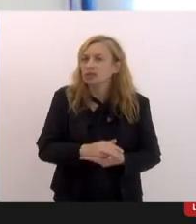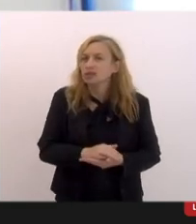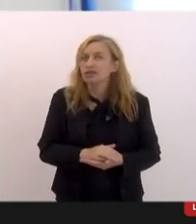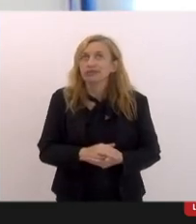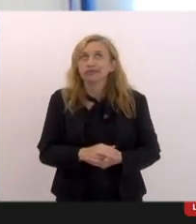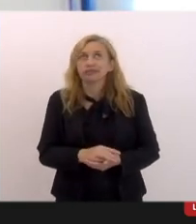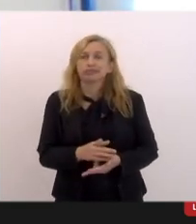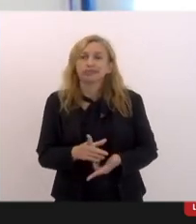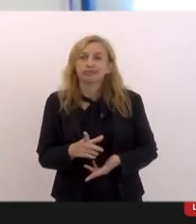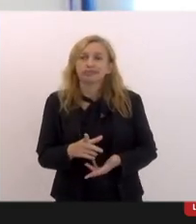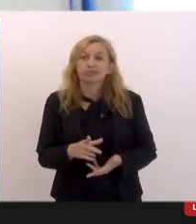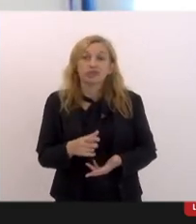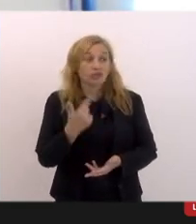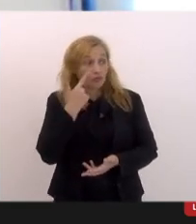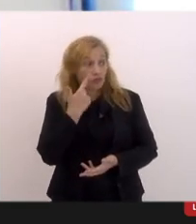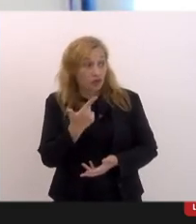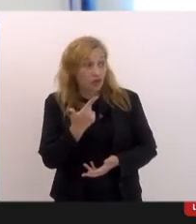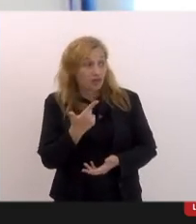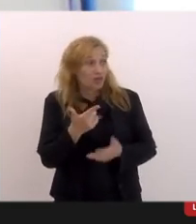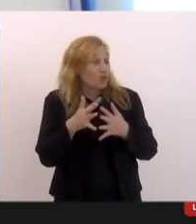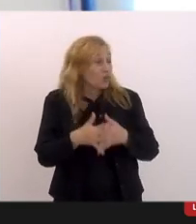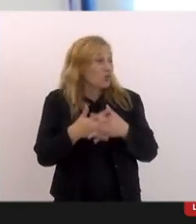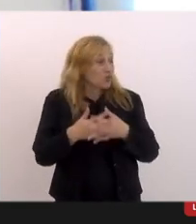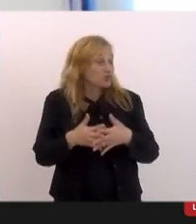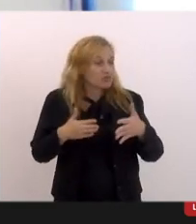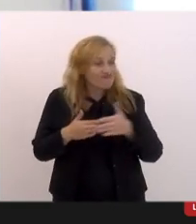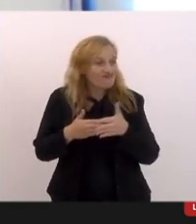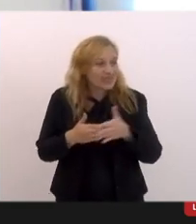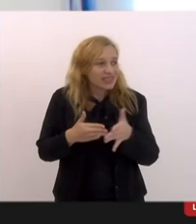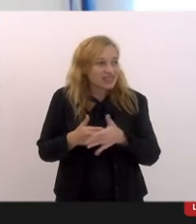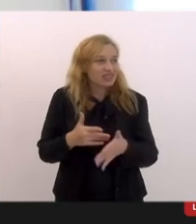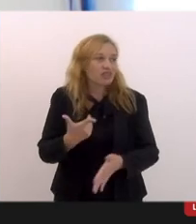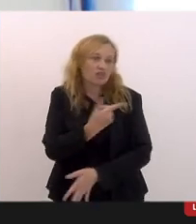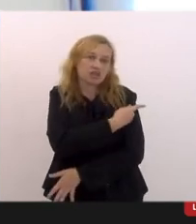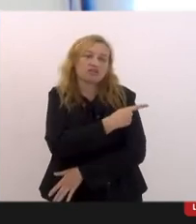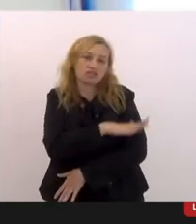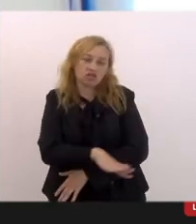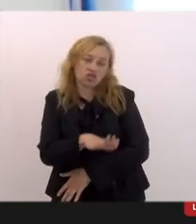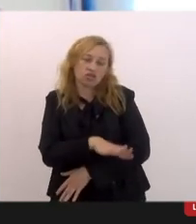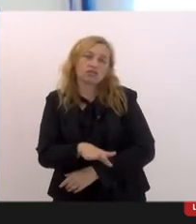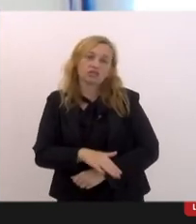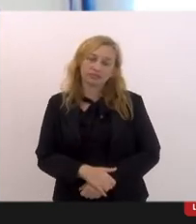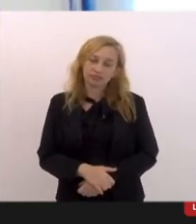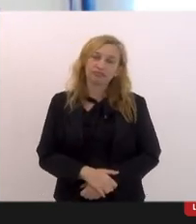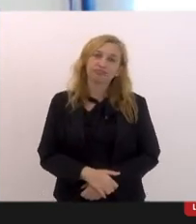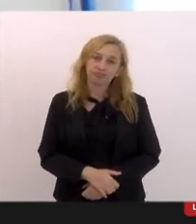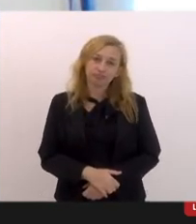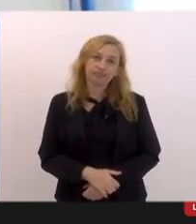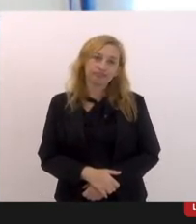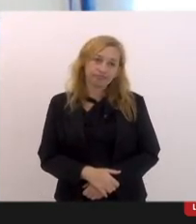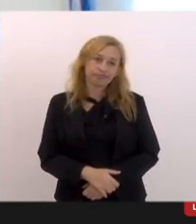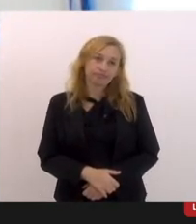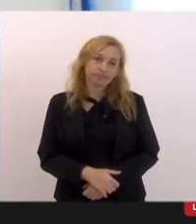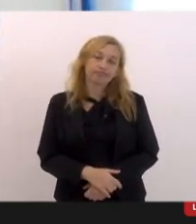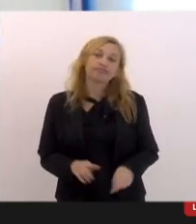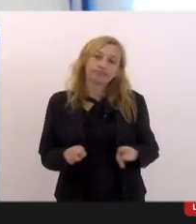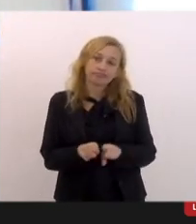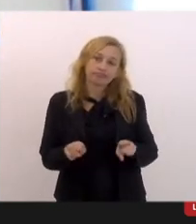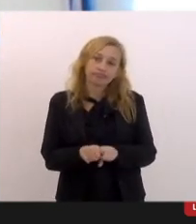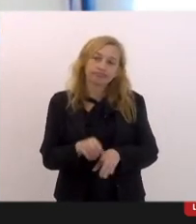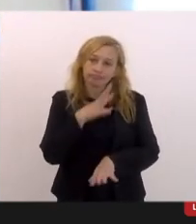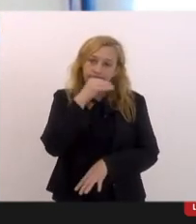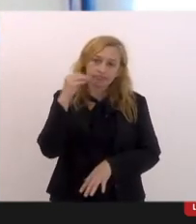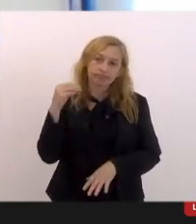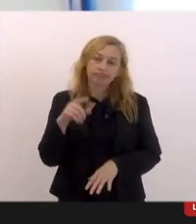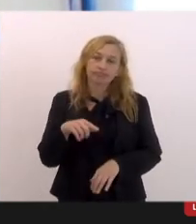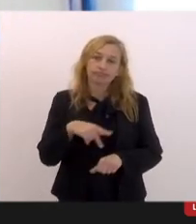gente tem visto tanta confusão que tem impactado negativamente, inclusive, a vacinação, especialmente das crianças e também dos adolescentes no